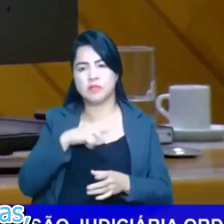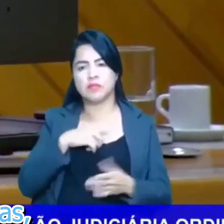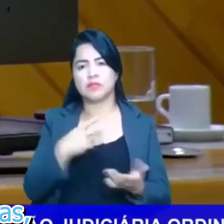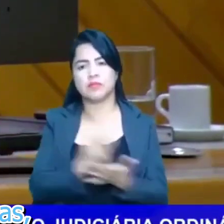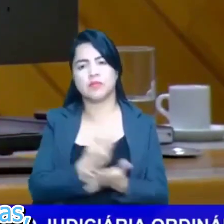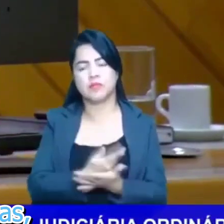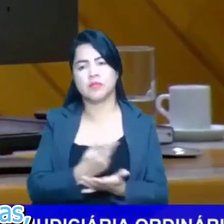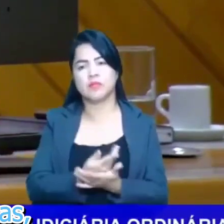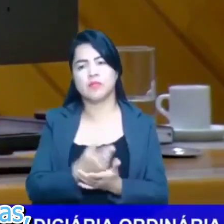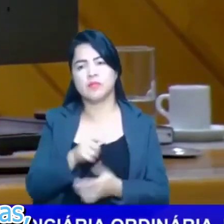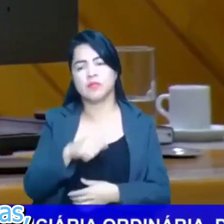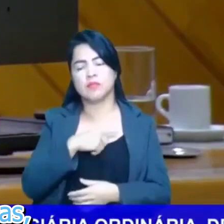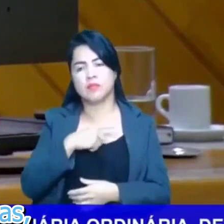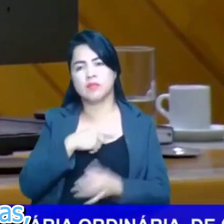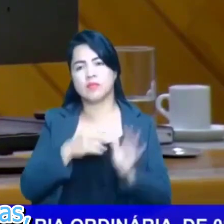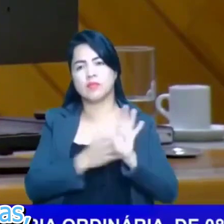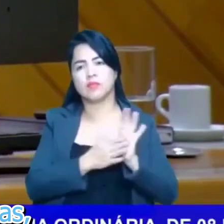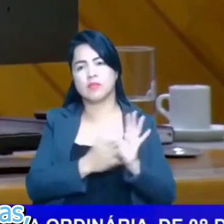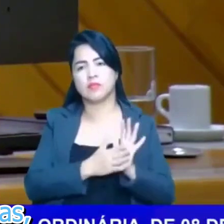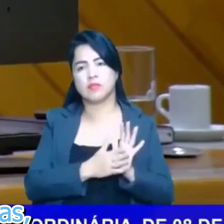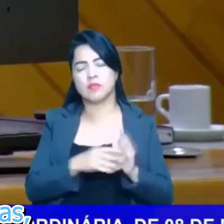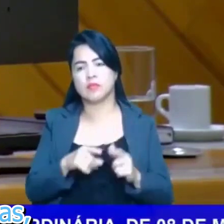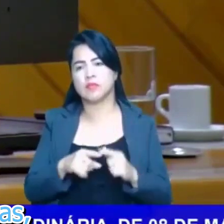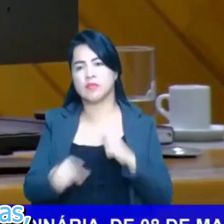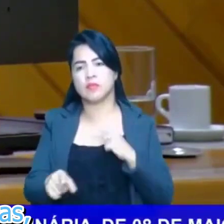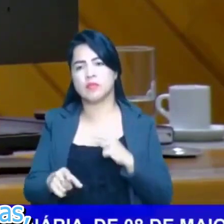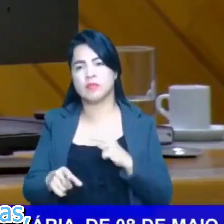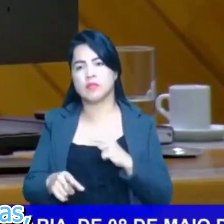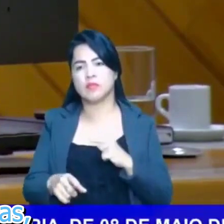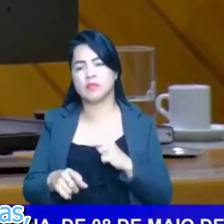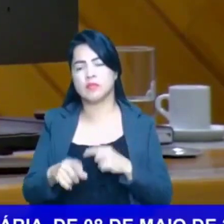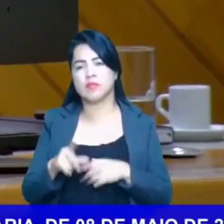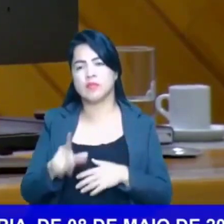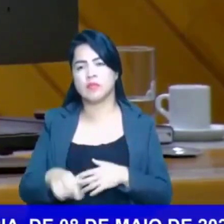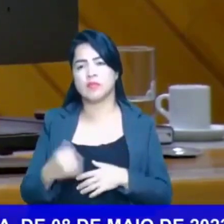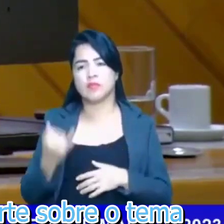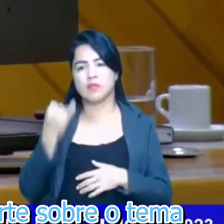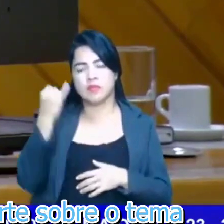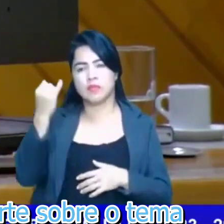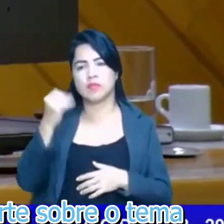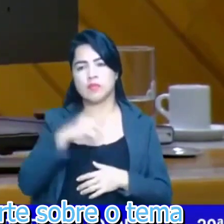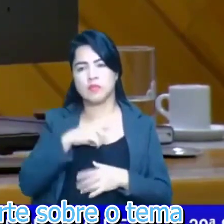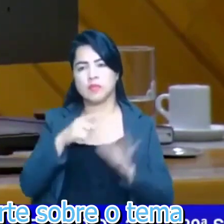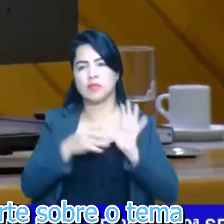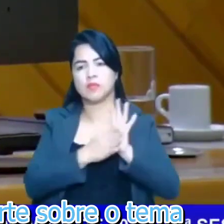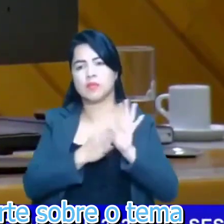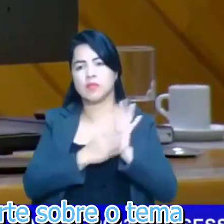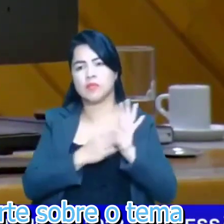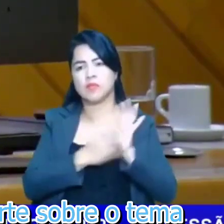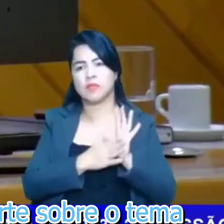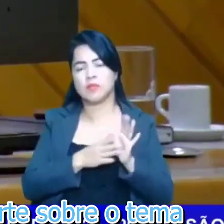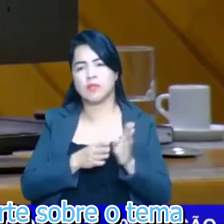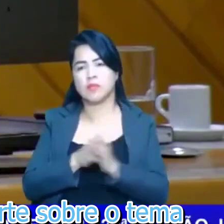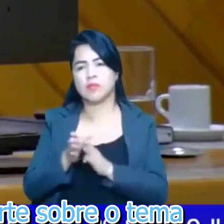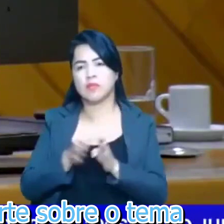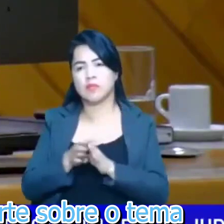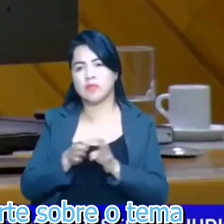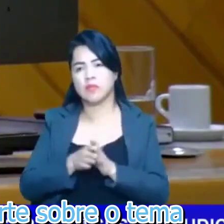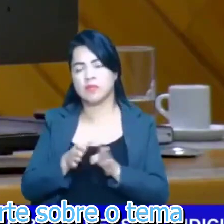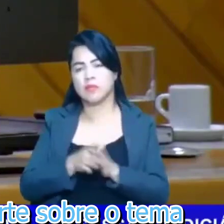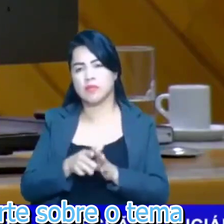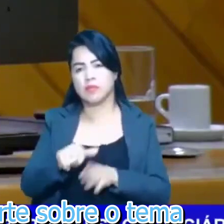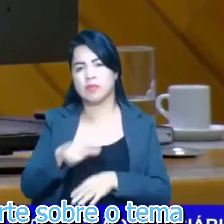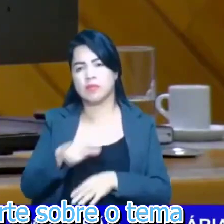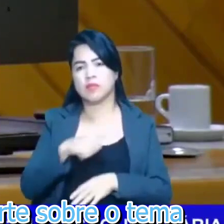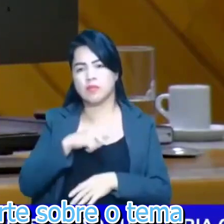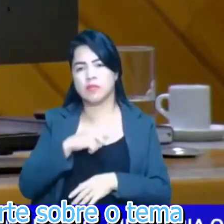elas seriam suficientes para ensejar a desaprovação das contas, é imperioso destacar que a orientação jurisprudencial